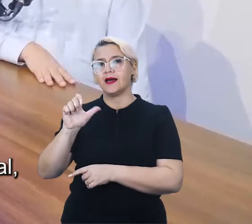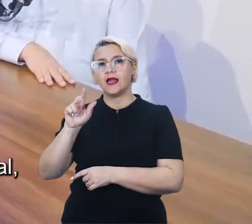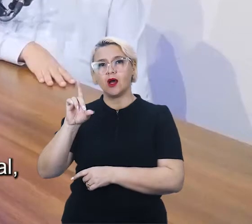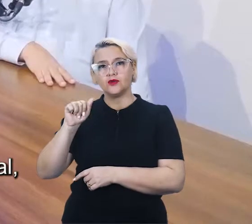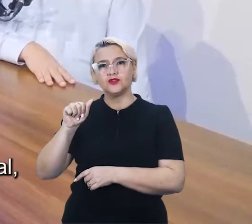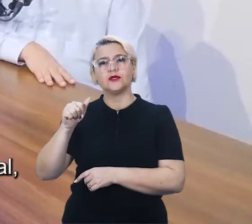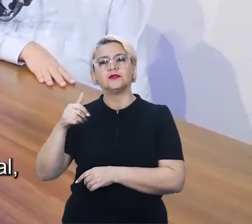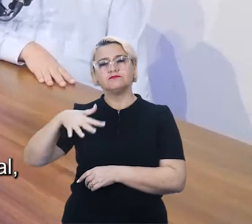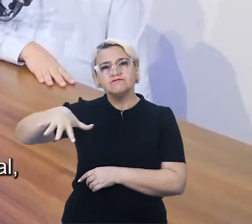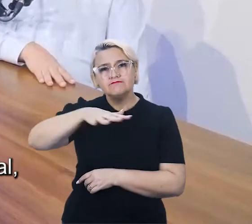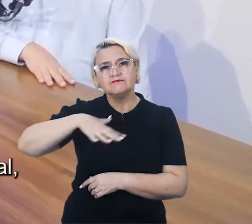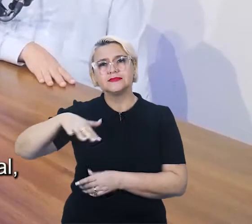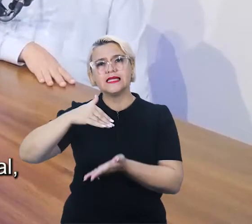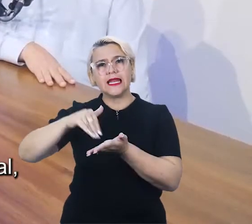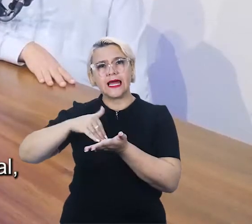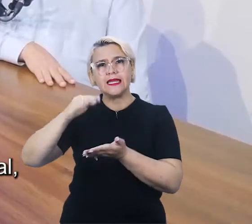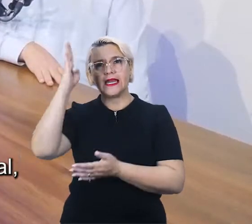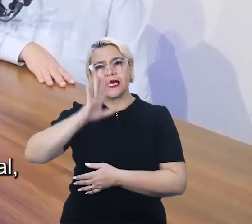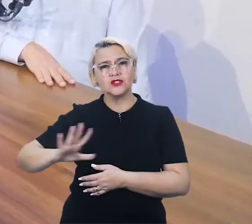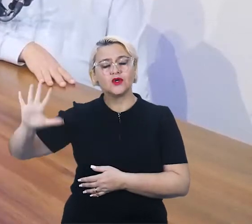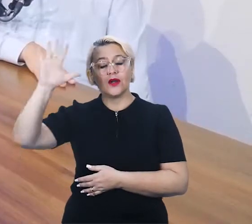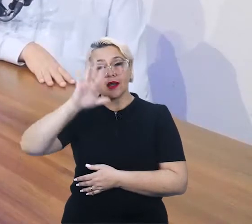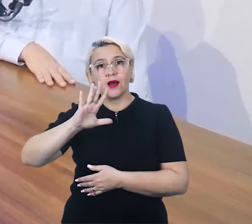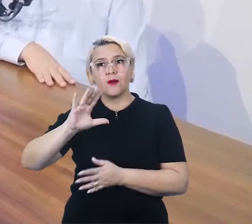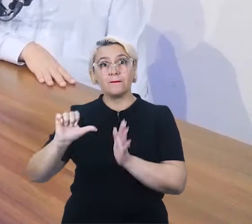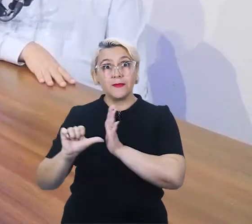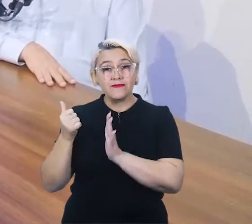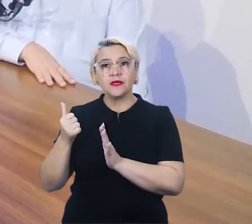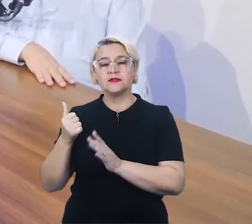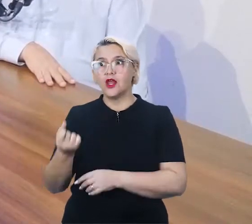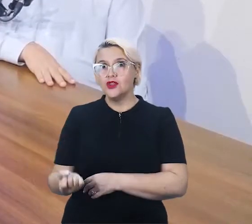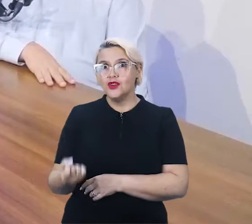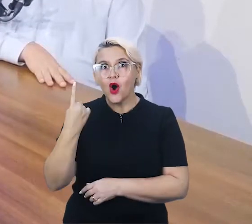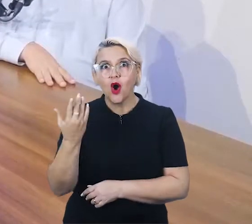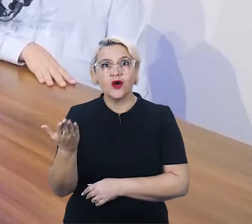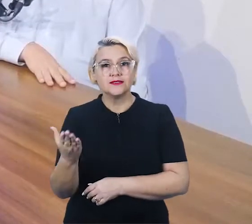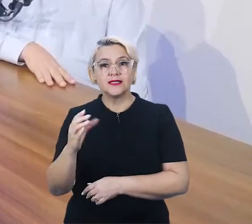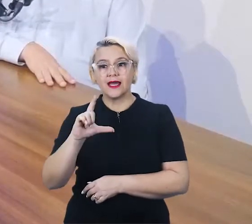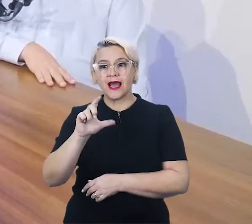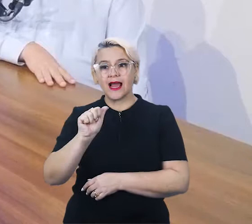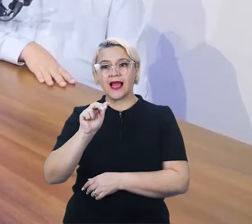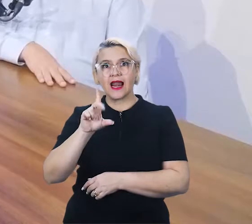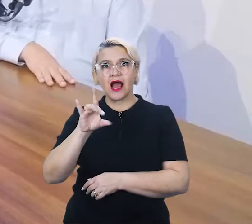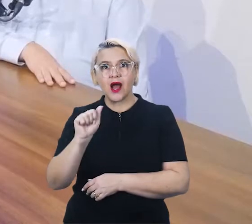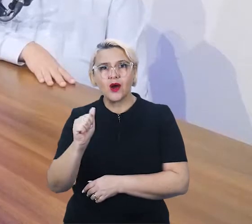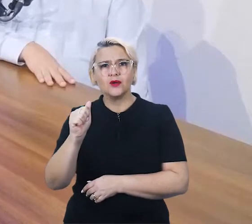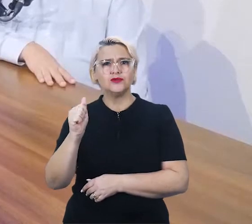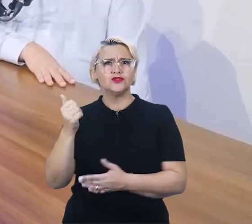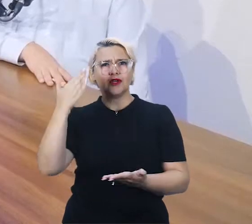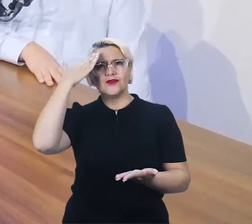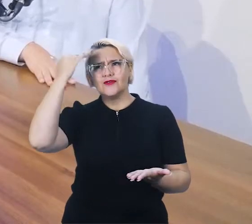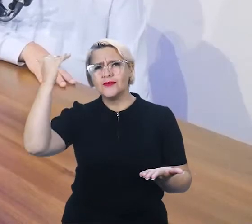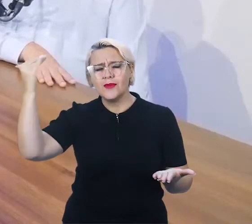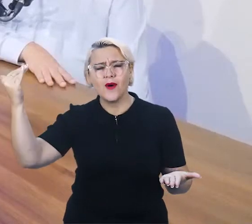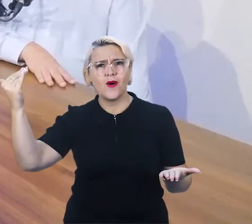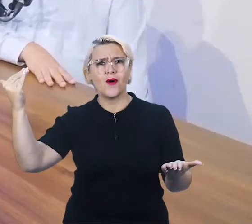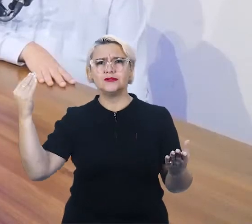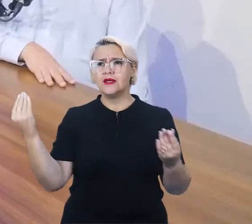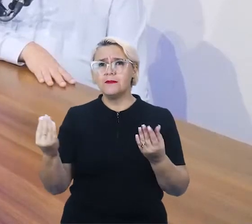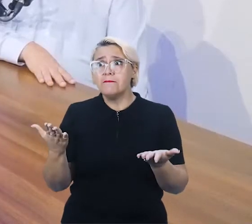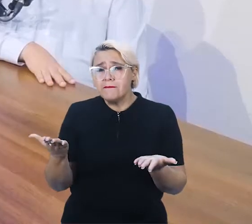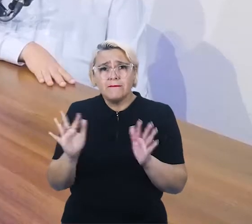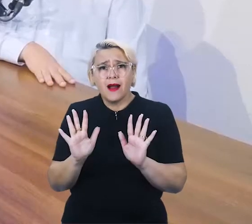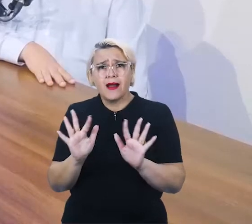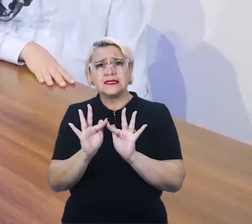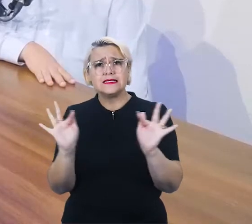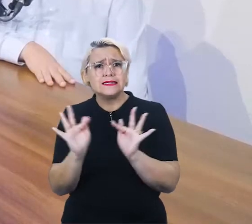Secretaria Nacional, gente, eu fiquei assim, nossa, essa é a Cláudia Werneck, gente, como ela é